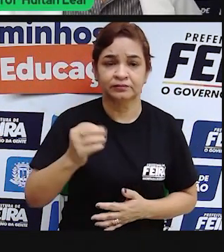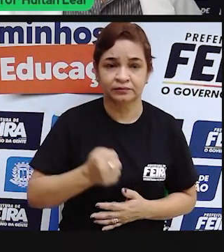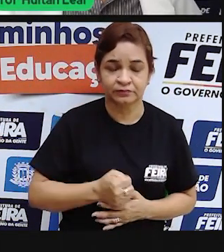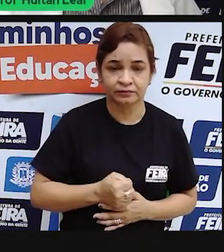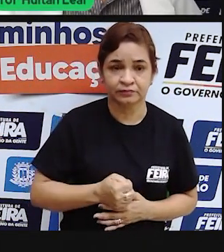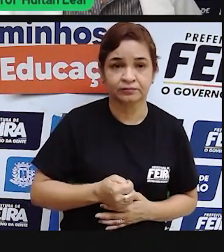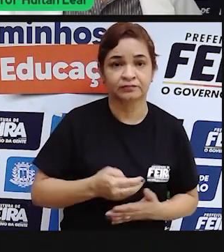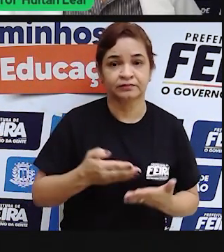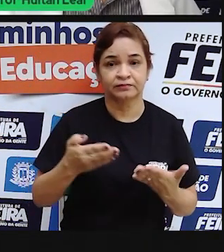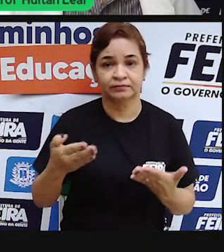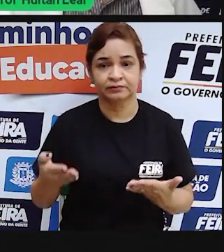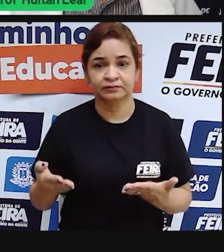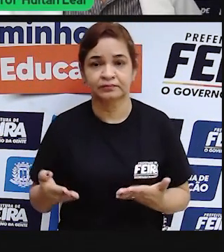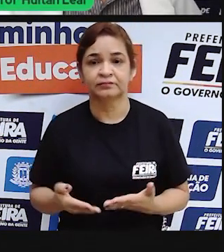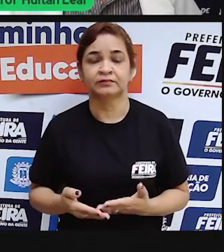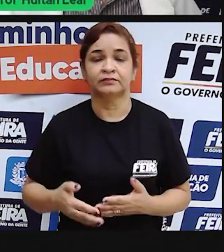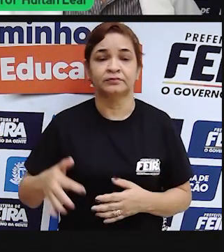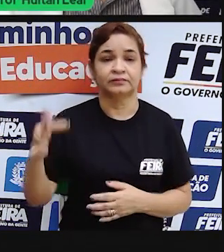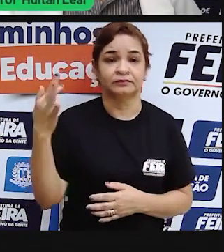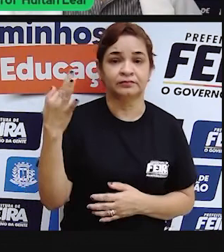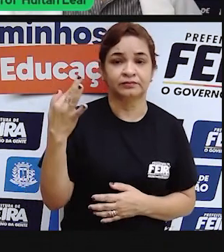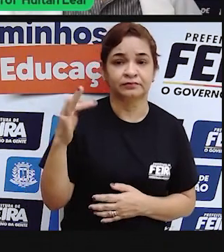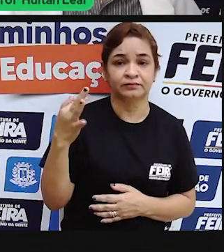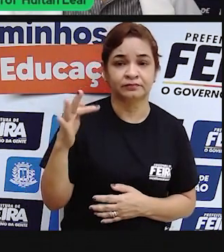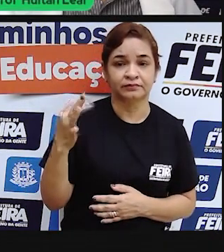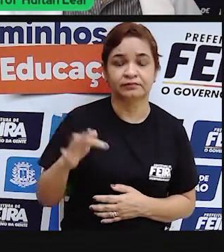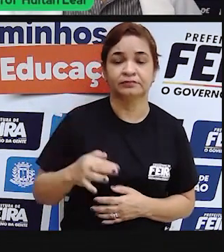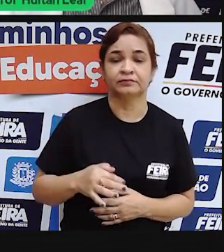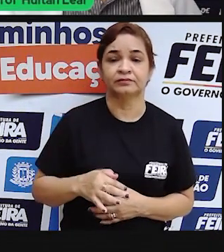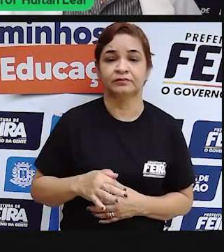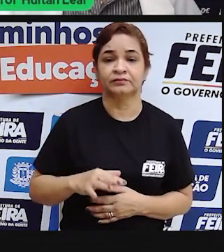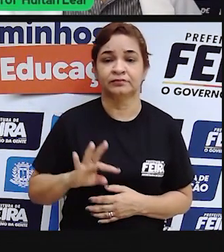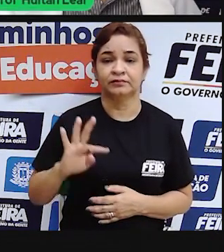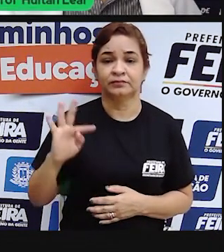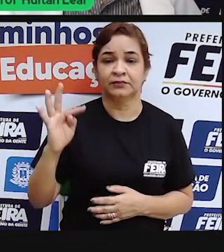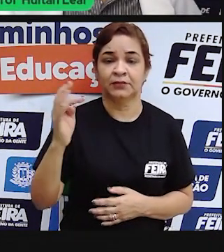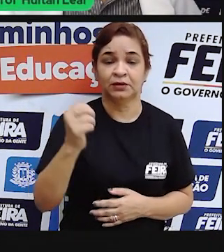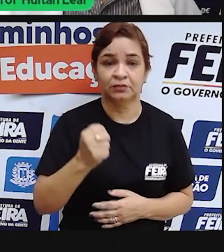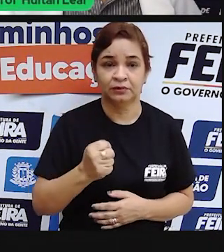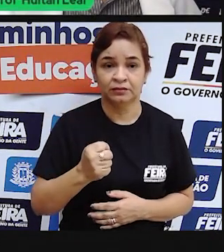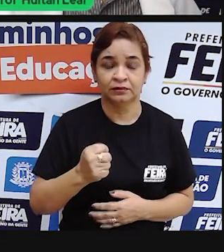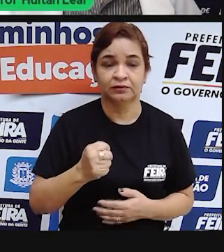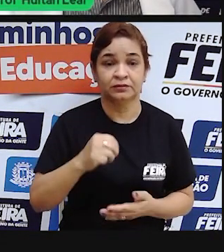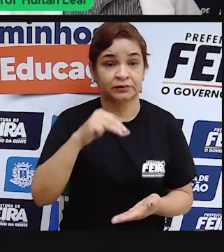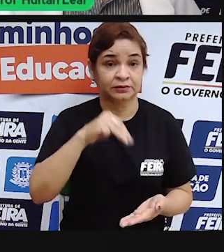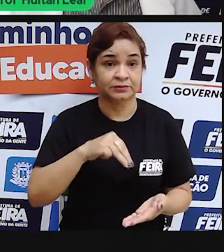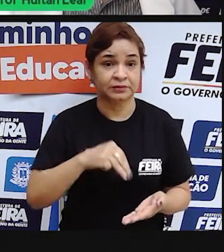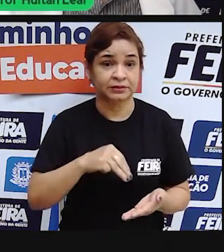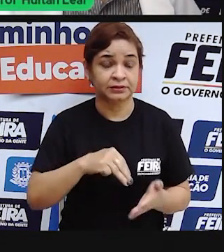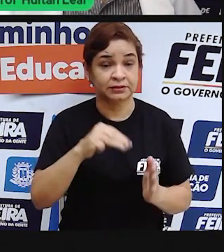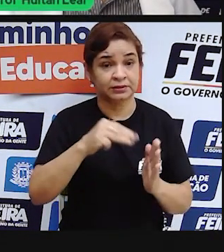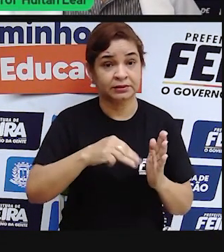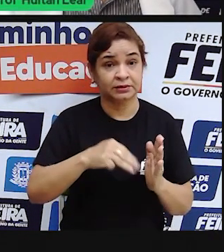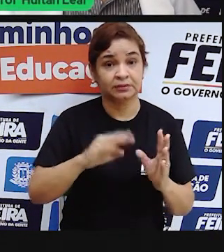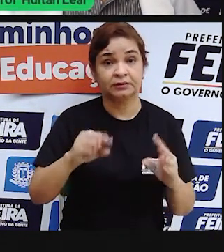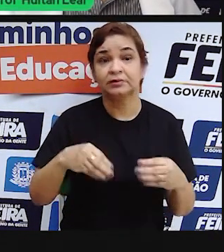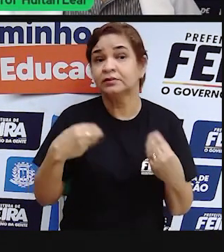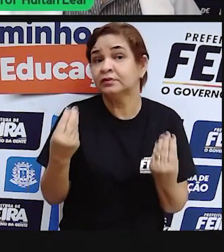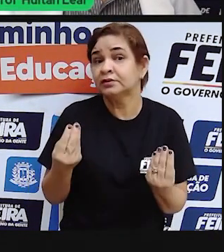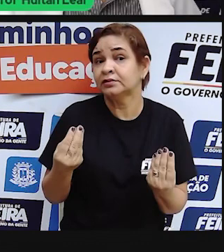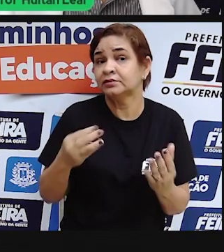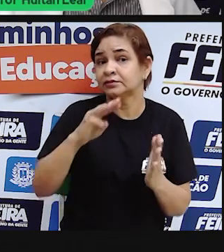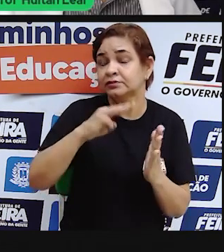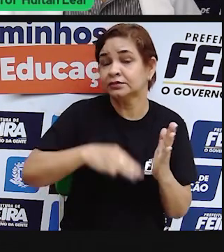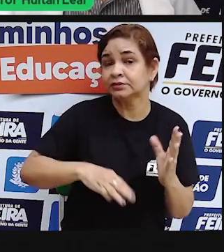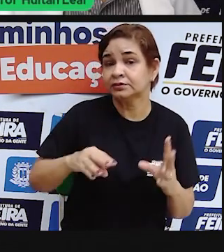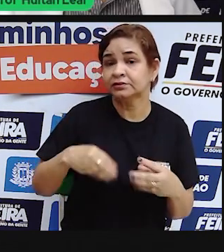essas disciplinas, a frase em evidência é disciplinas. Quais são as disciplinas? Eu vou explicar quais são as disciplinas,